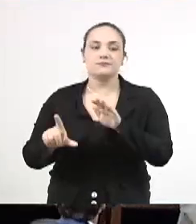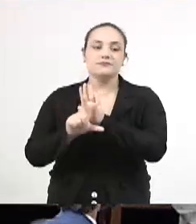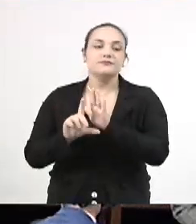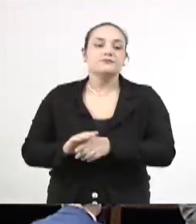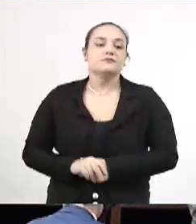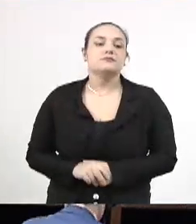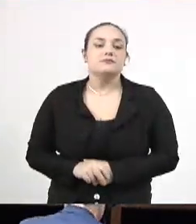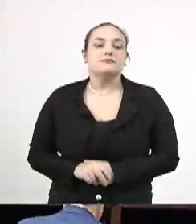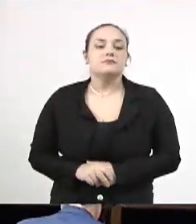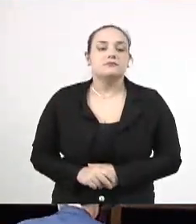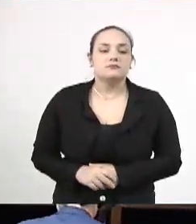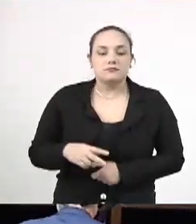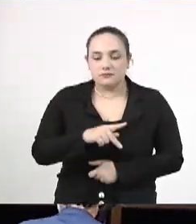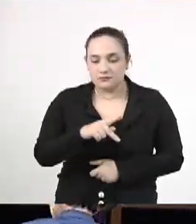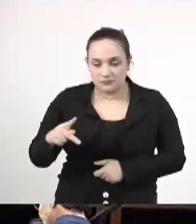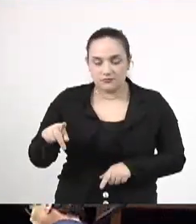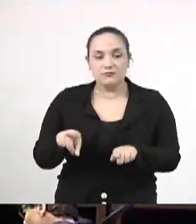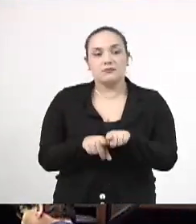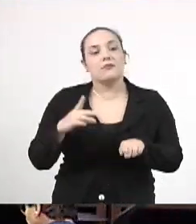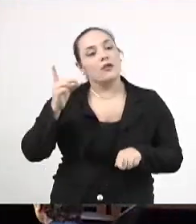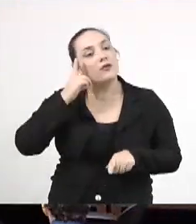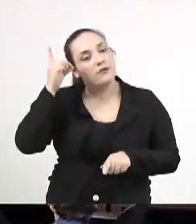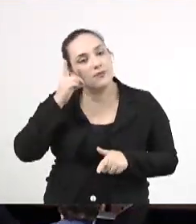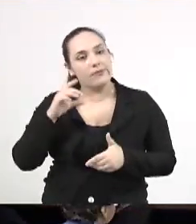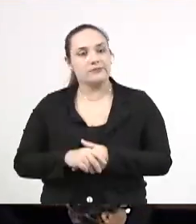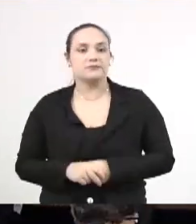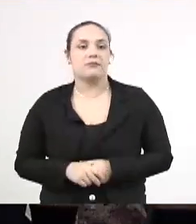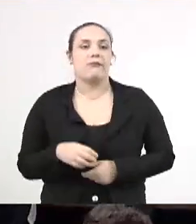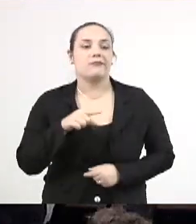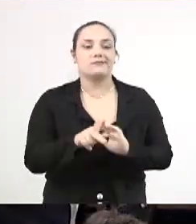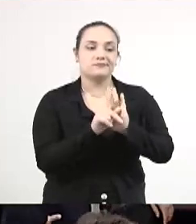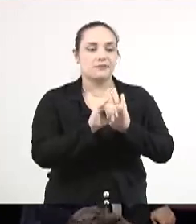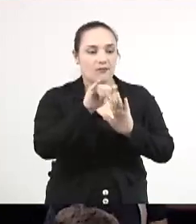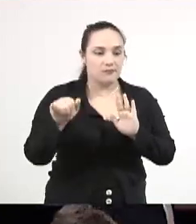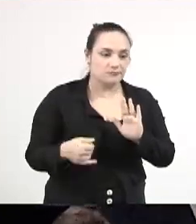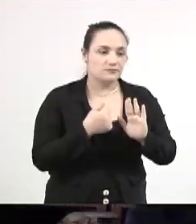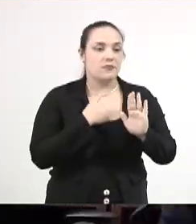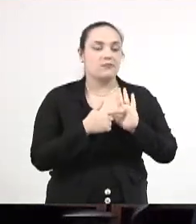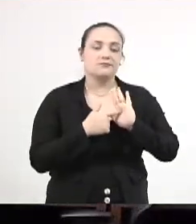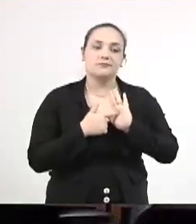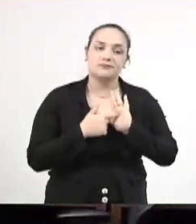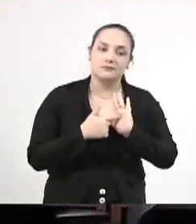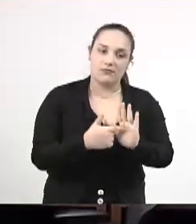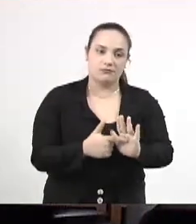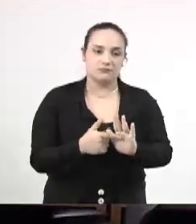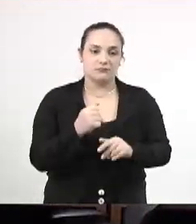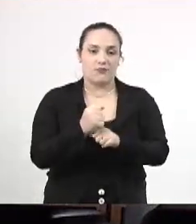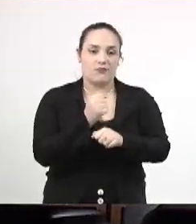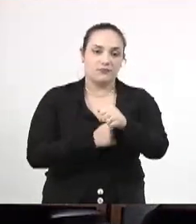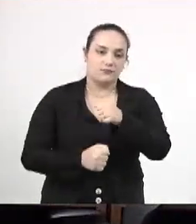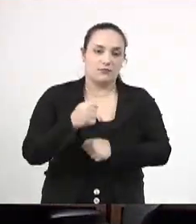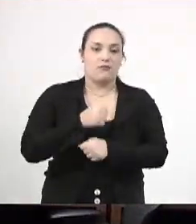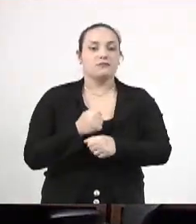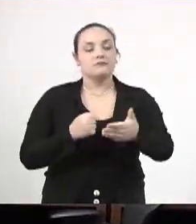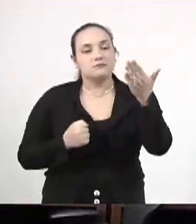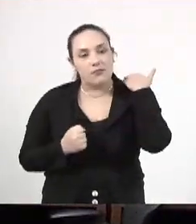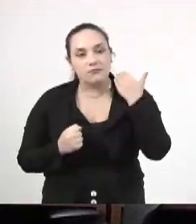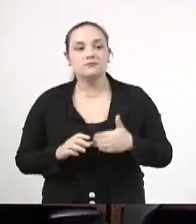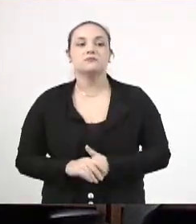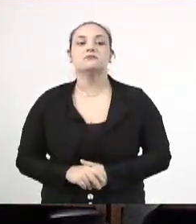Senhor presidente, senhores deputados, esse projeto que eu apresentei no ano passado, ele